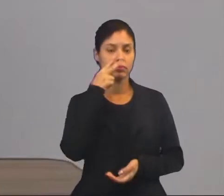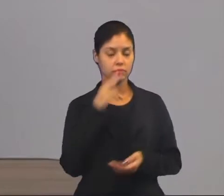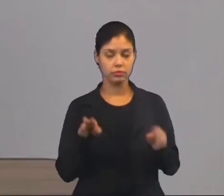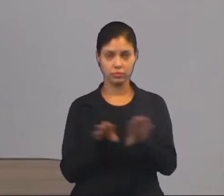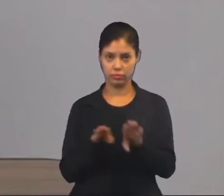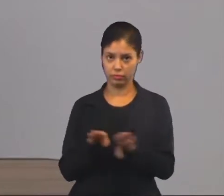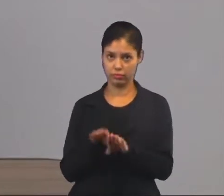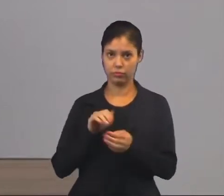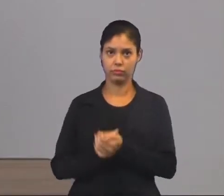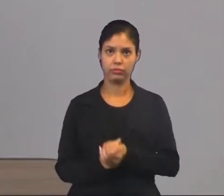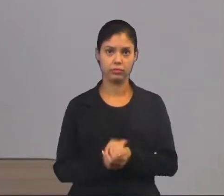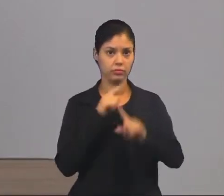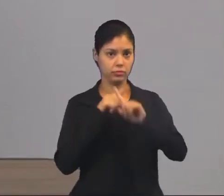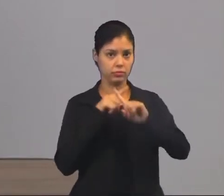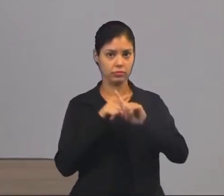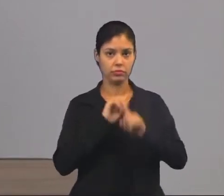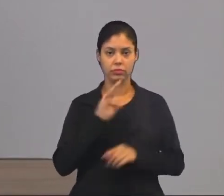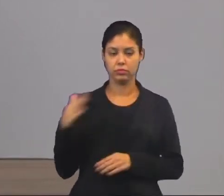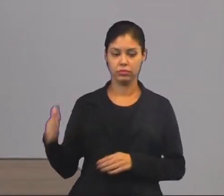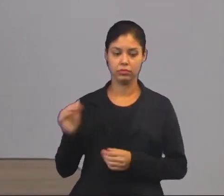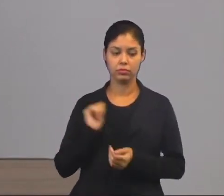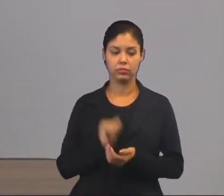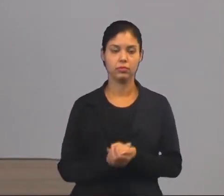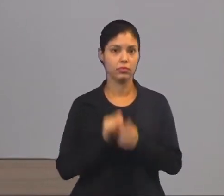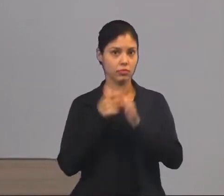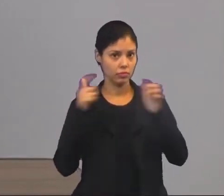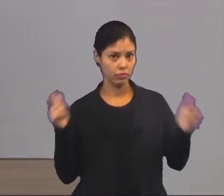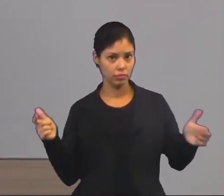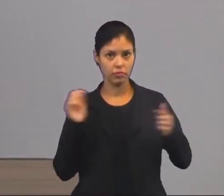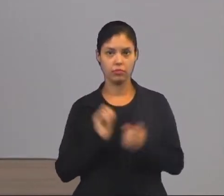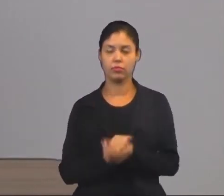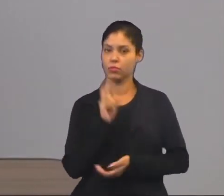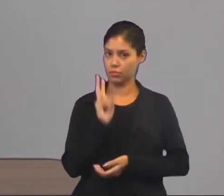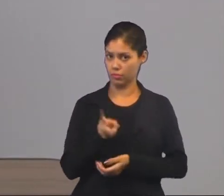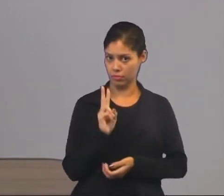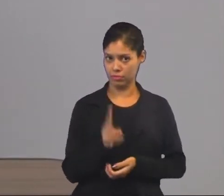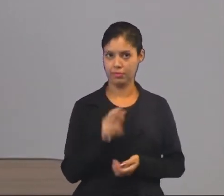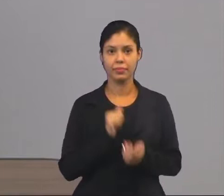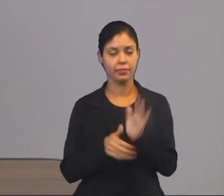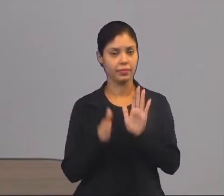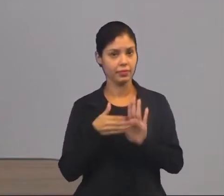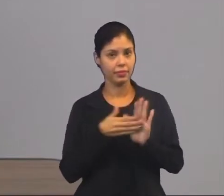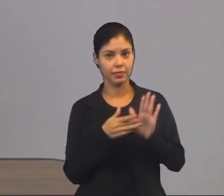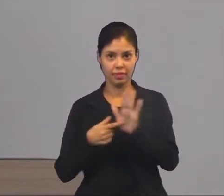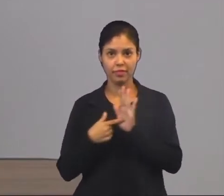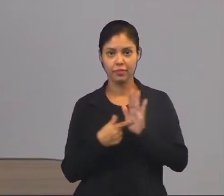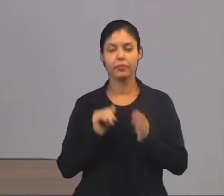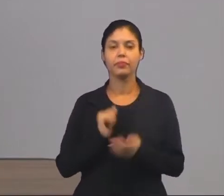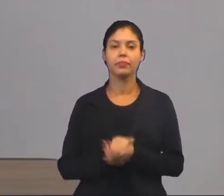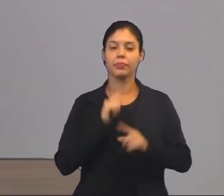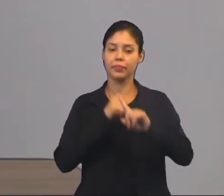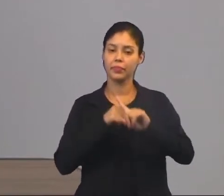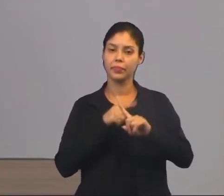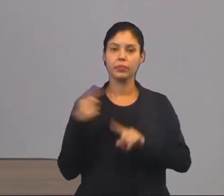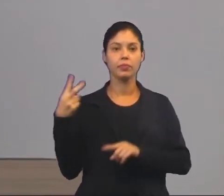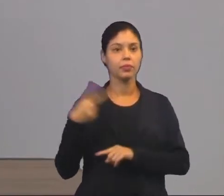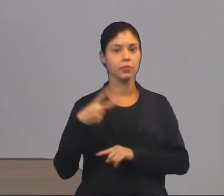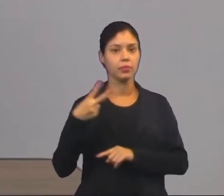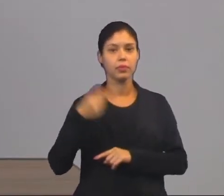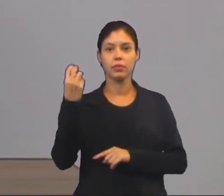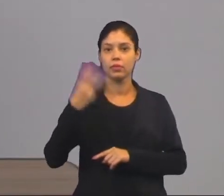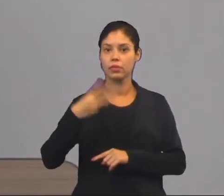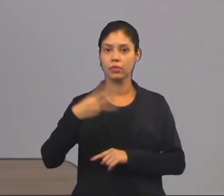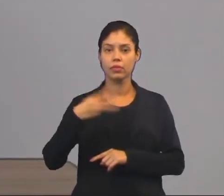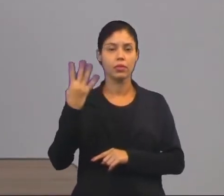que nós devemos ou multiplicar quando vamos ampliar, na mesma proporção que nós queremos, se vamos multiplicar por 2,